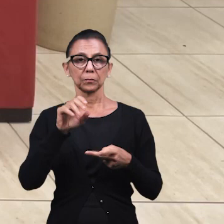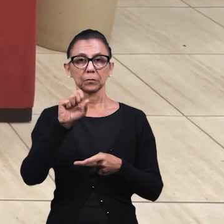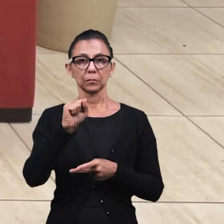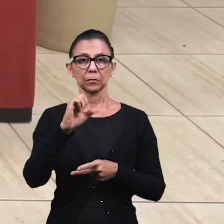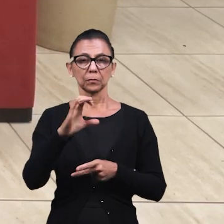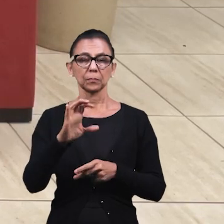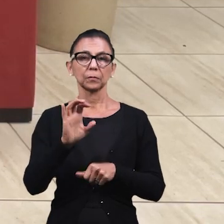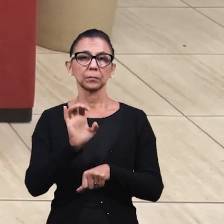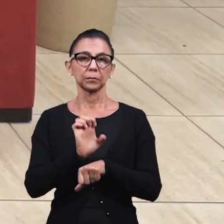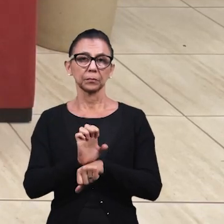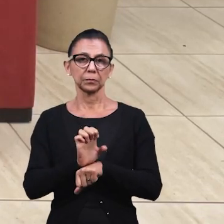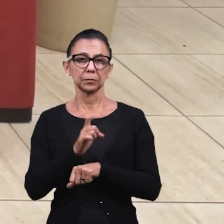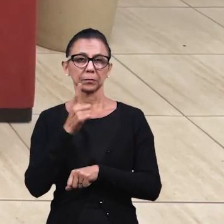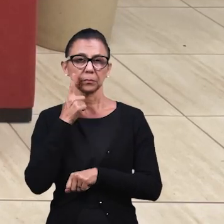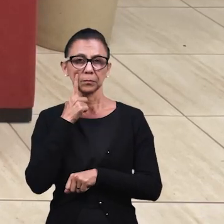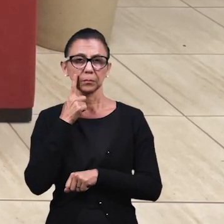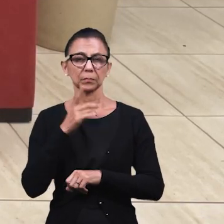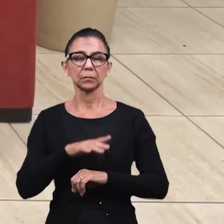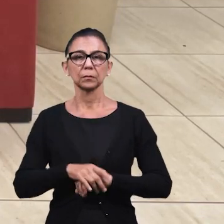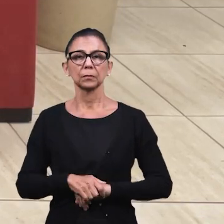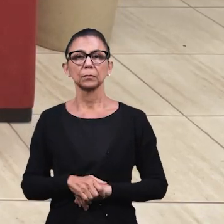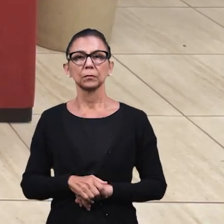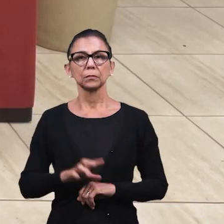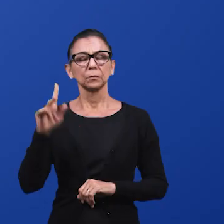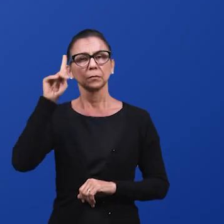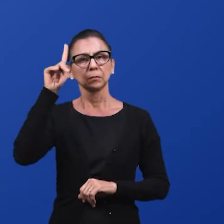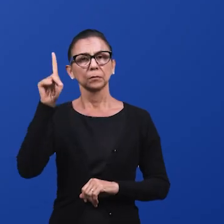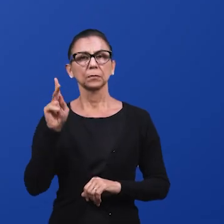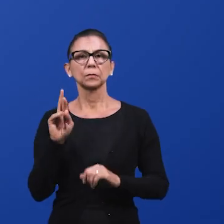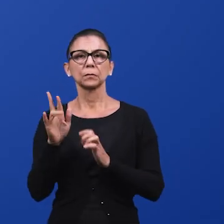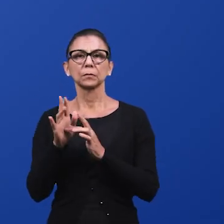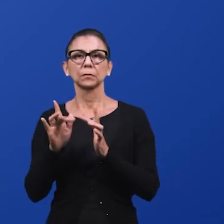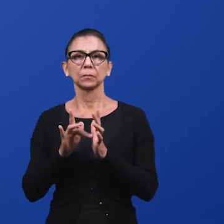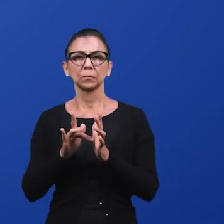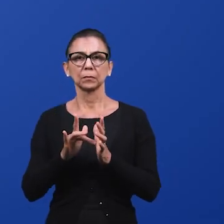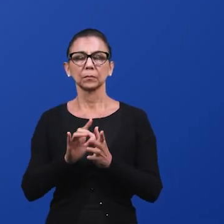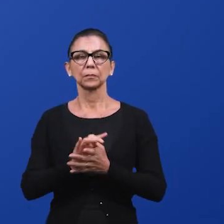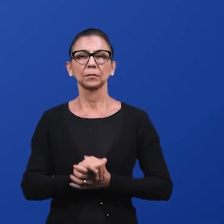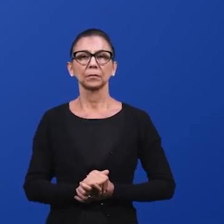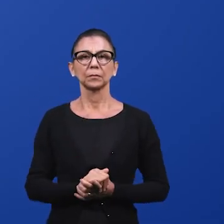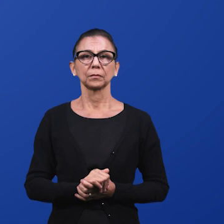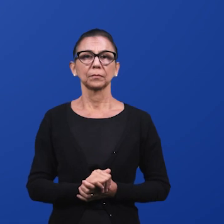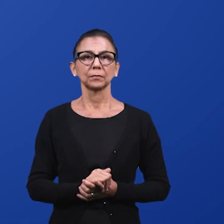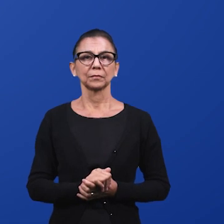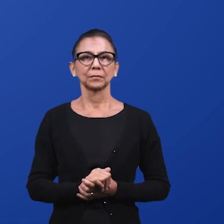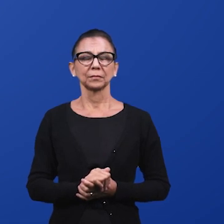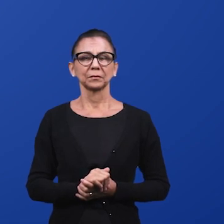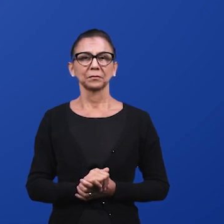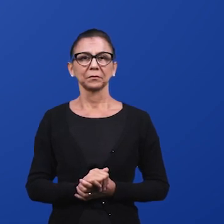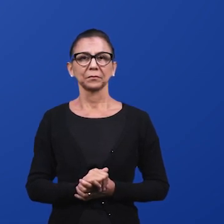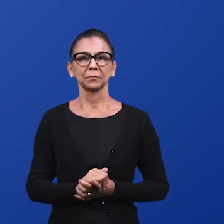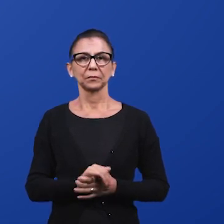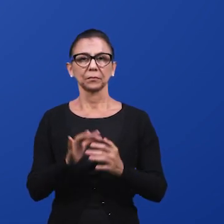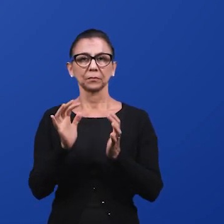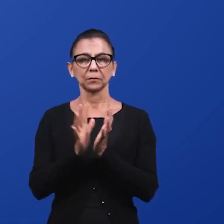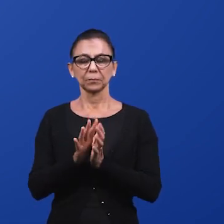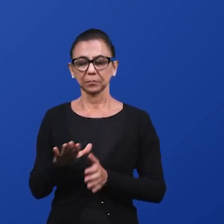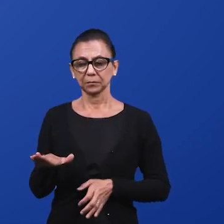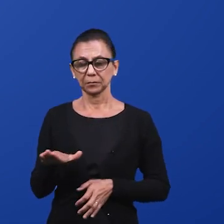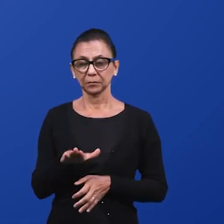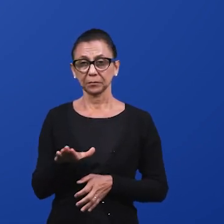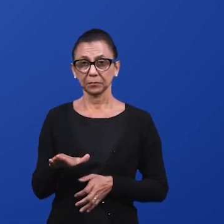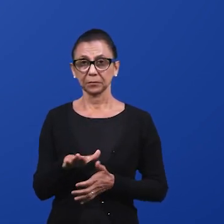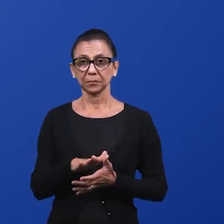de Chapecó, Santa Catarina. Vamos ouvir. Irmãos, a paz do Senhor Jesus, meu nome é Eric, sou da Igreja da Saúde da classe